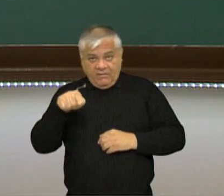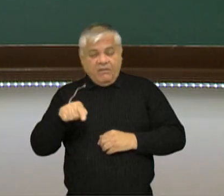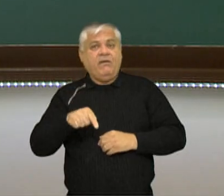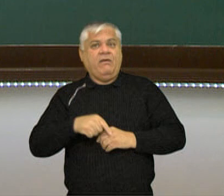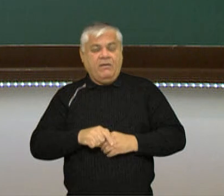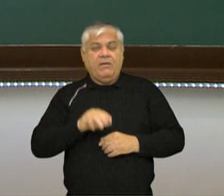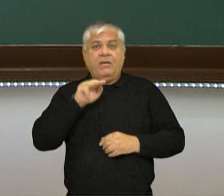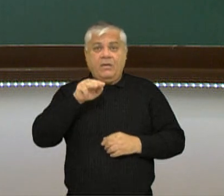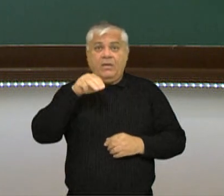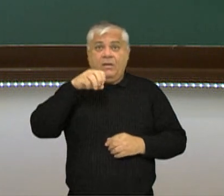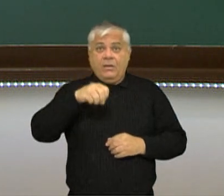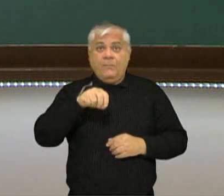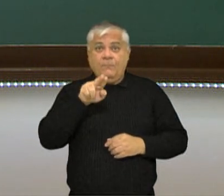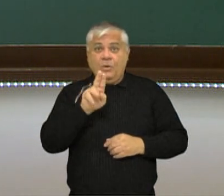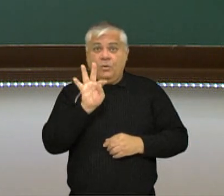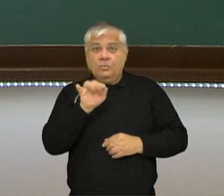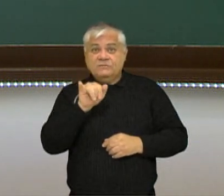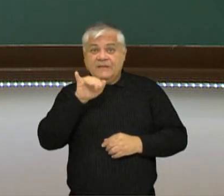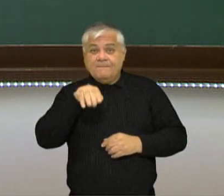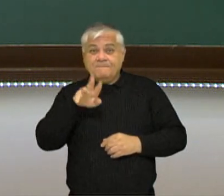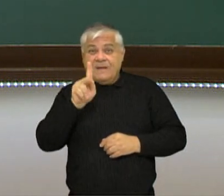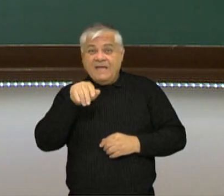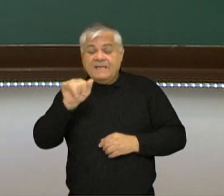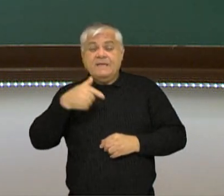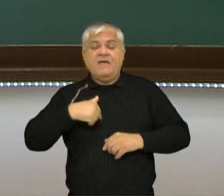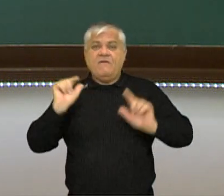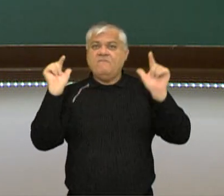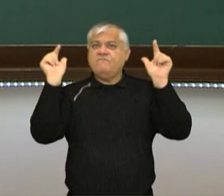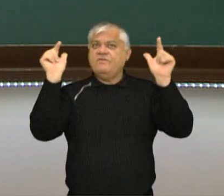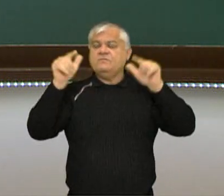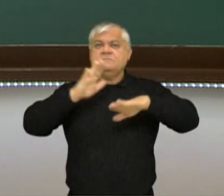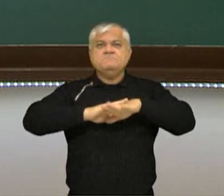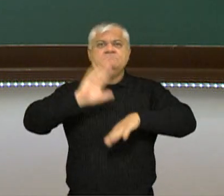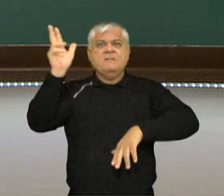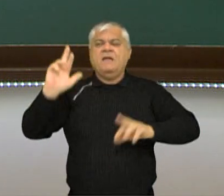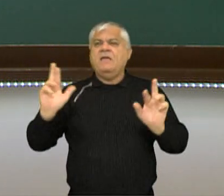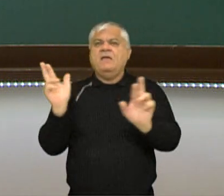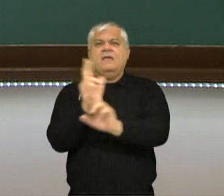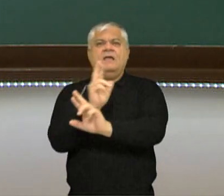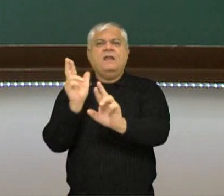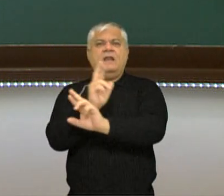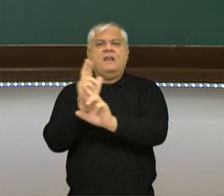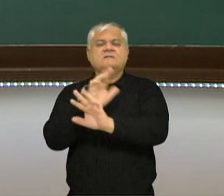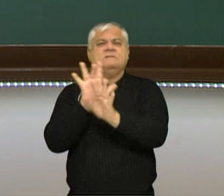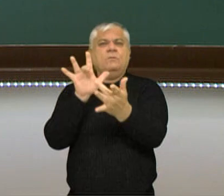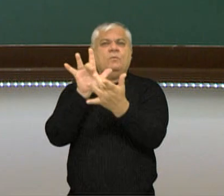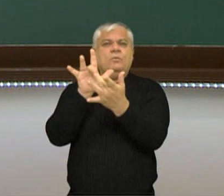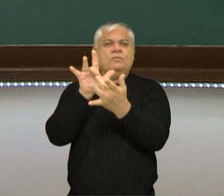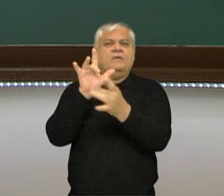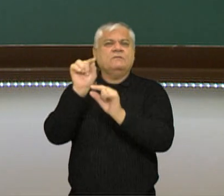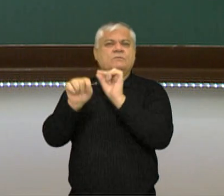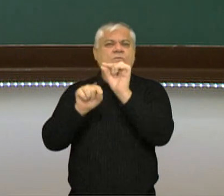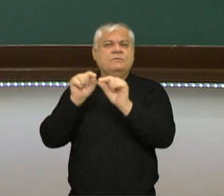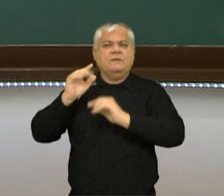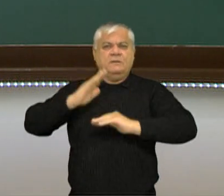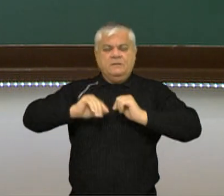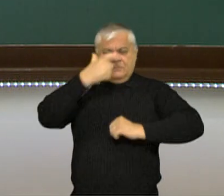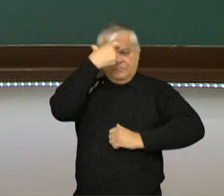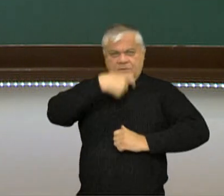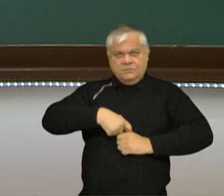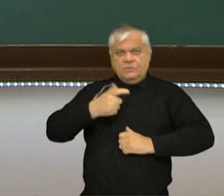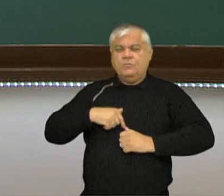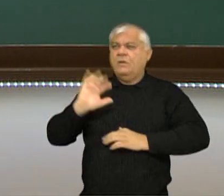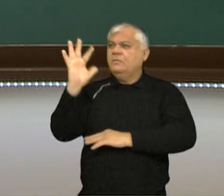das práticas de aventura de maior relacionamento ou de maior contato do praticante com